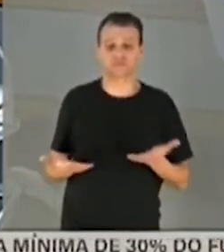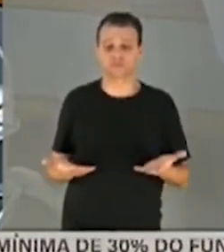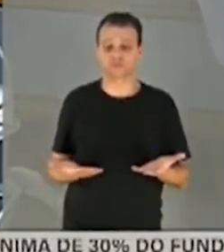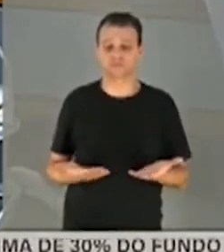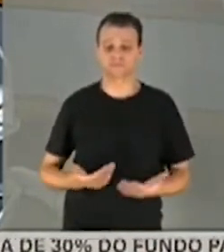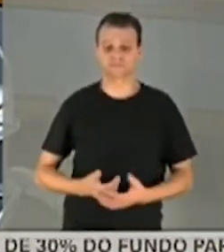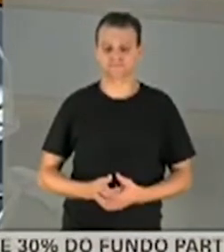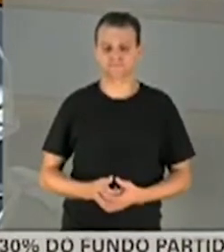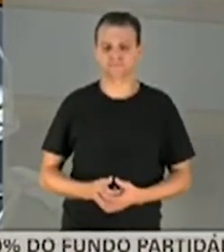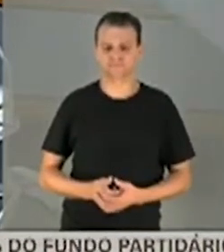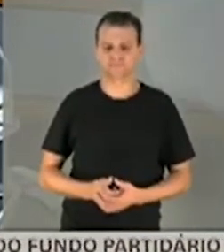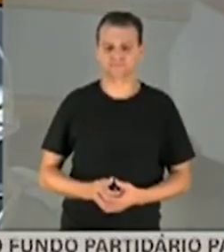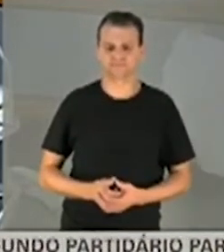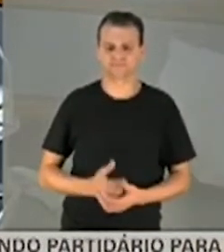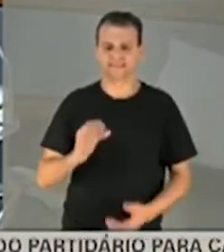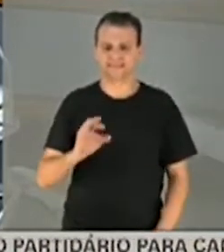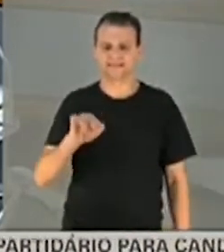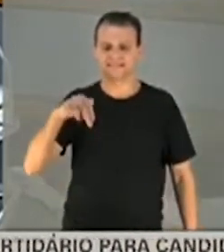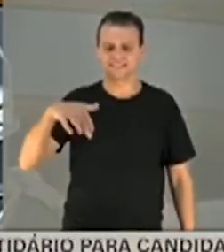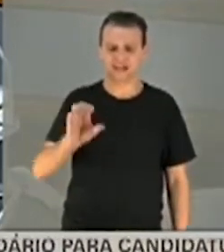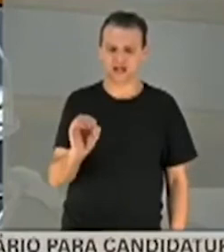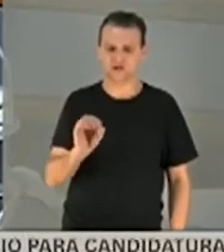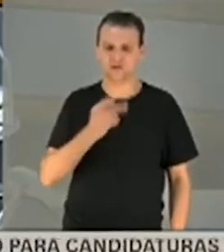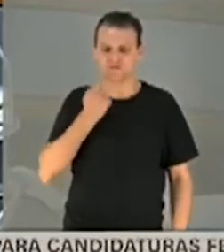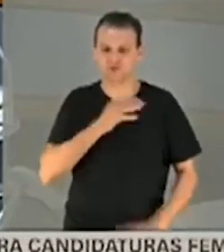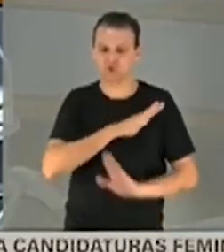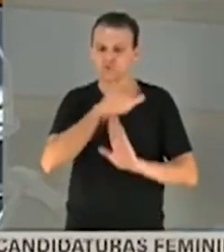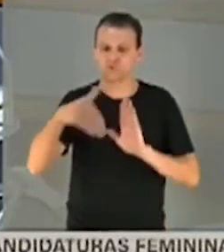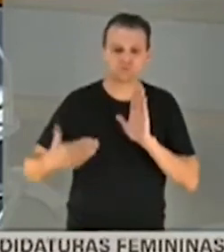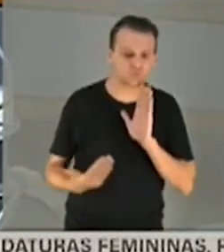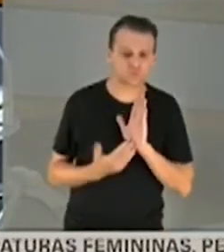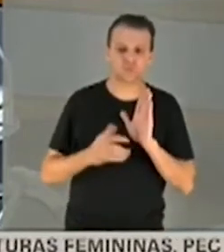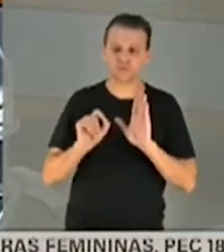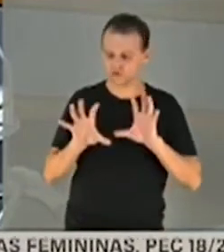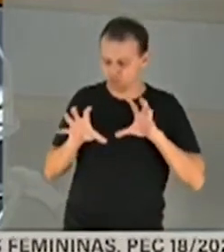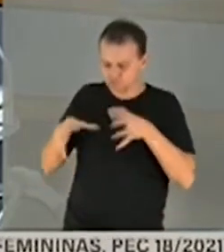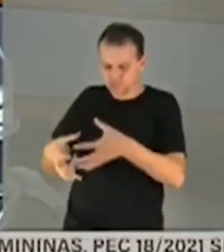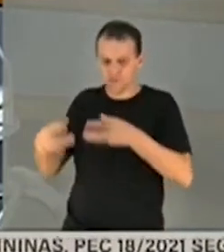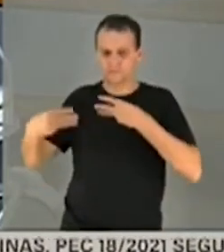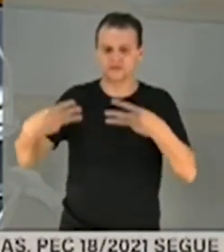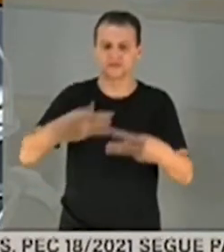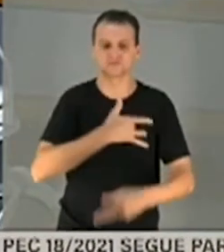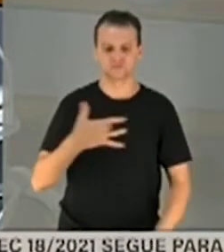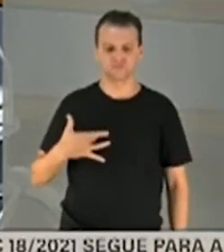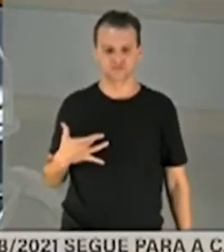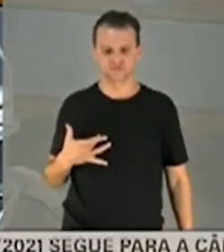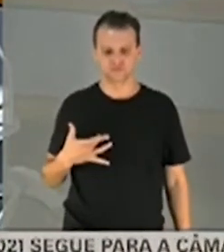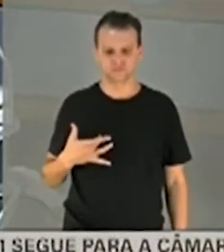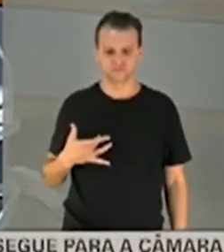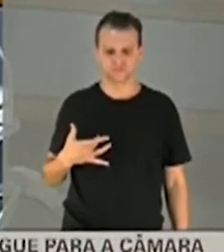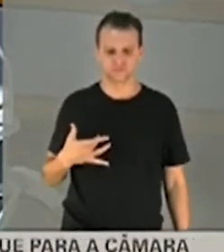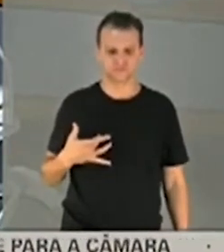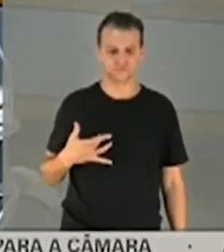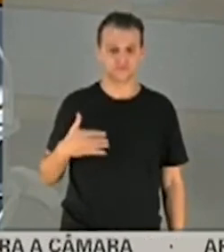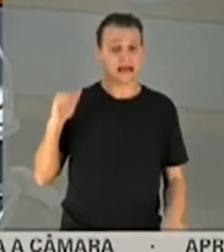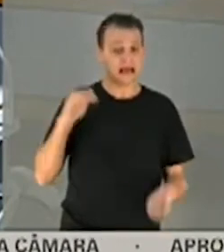Veja... O senhor Cristiano acaba de declinar aqui toda a cadeia de comando do Ministério da Saúde, até o senhor Elcio